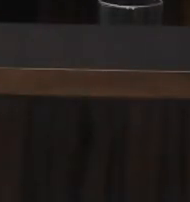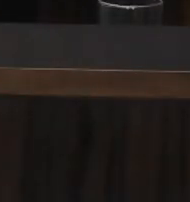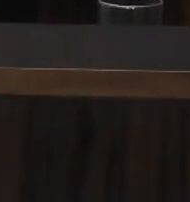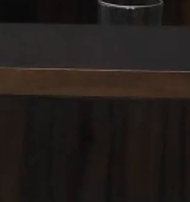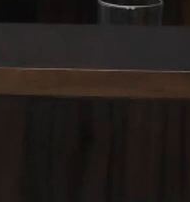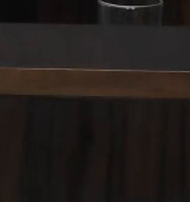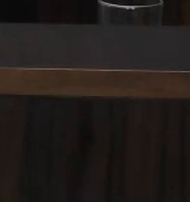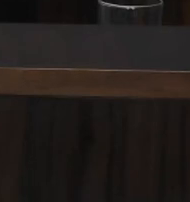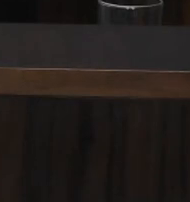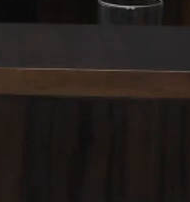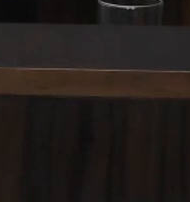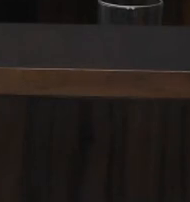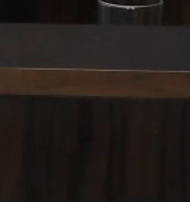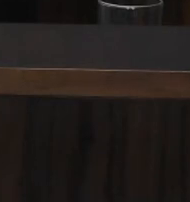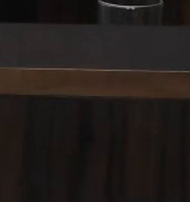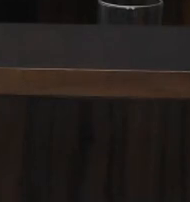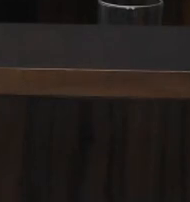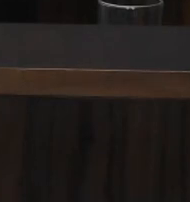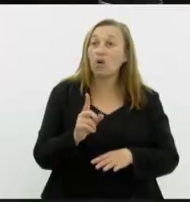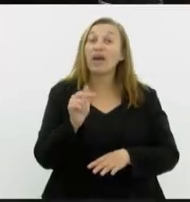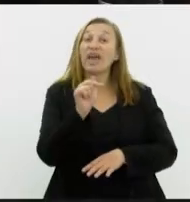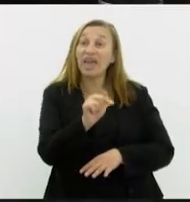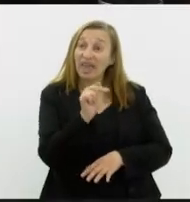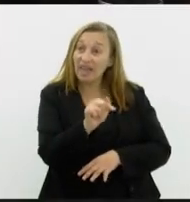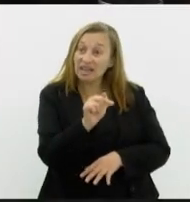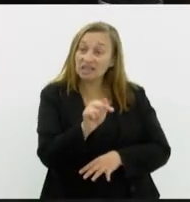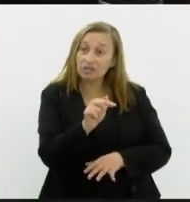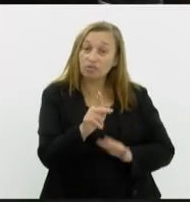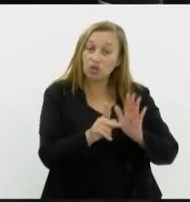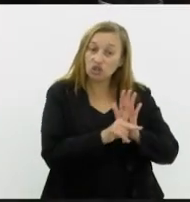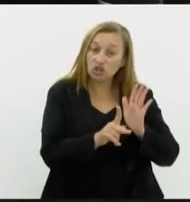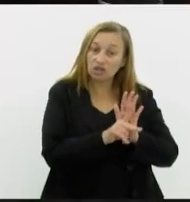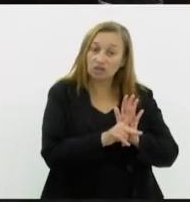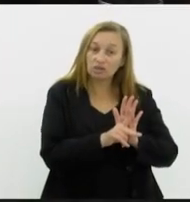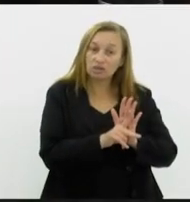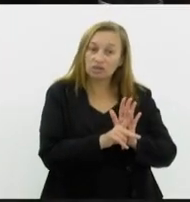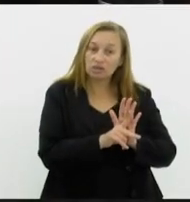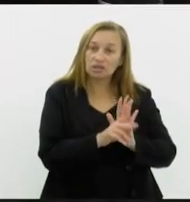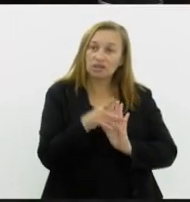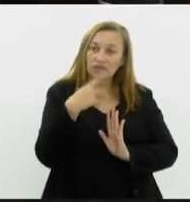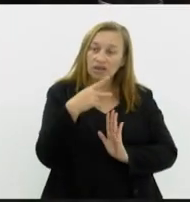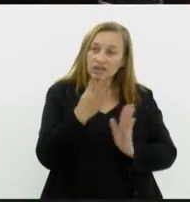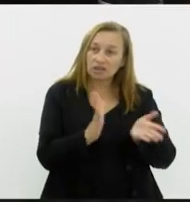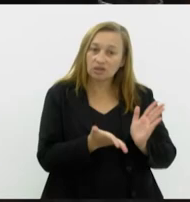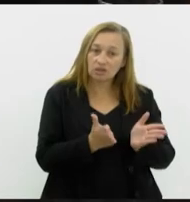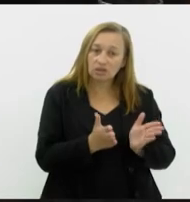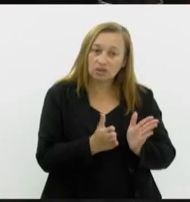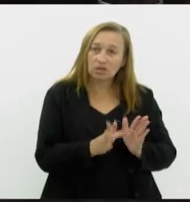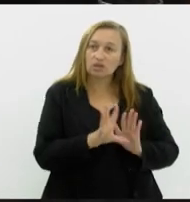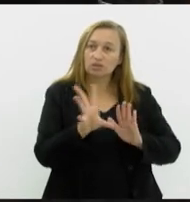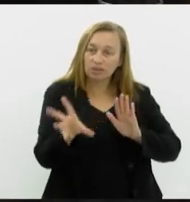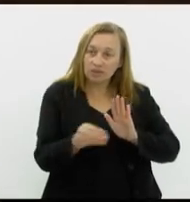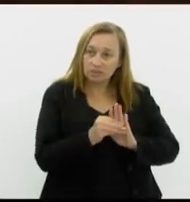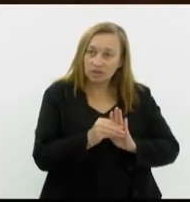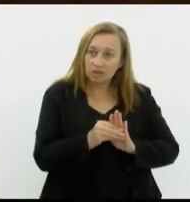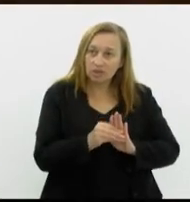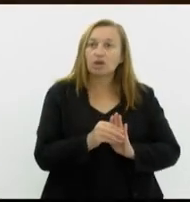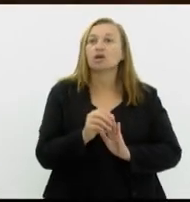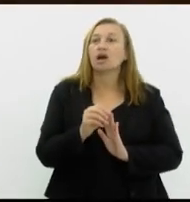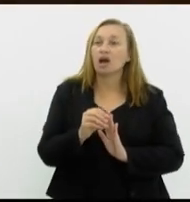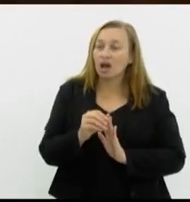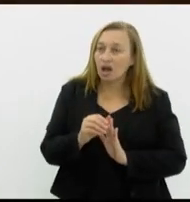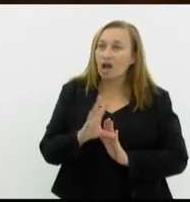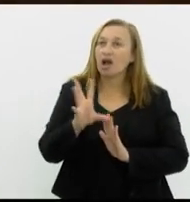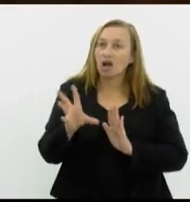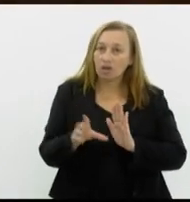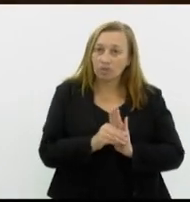passou ou vai vir agora? Não, é esse que Vossa Excelência está na. É sobre as emendas. Ah, é que só são emendas de